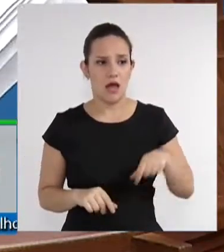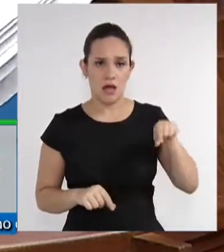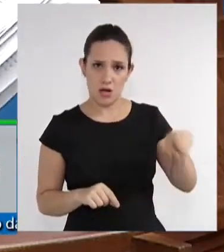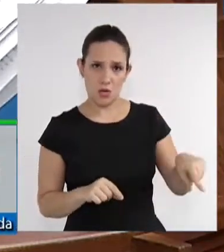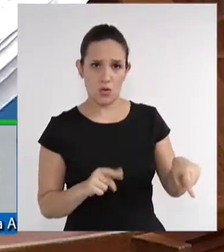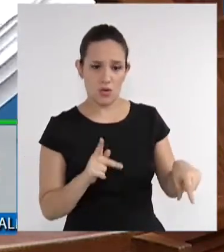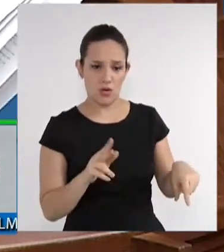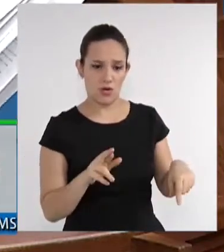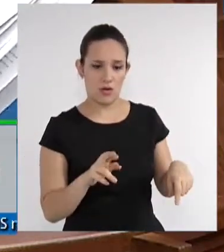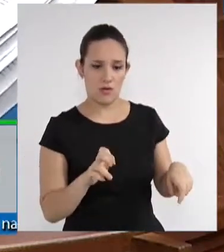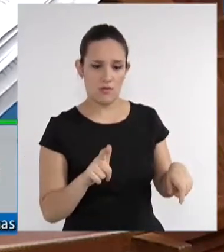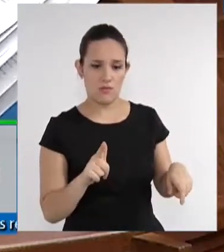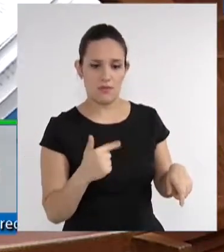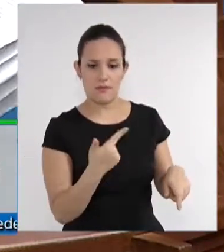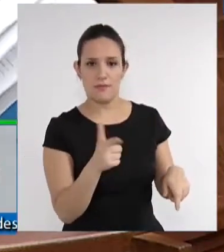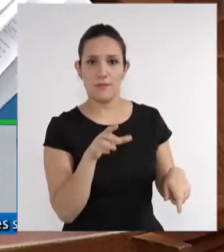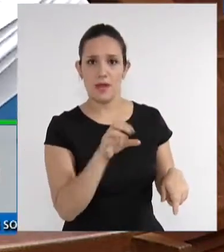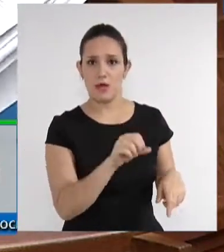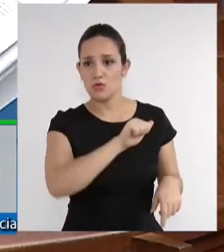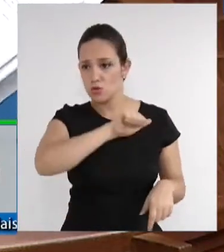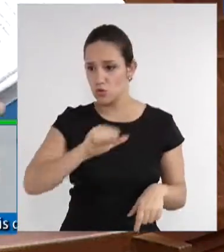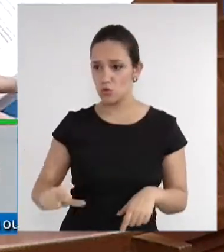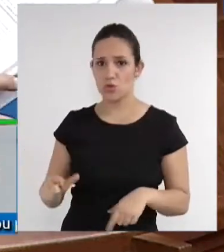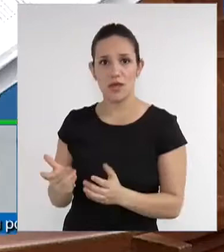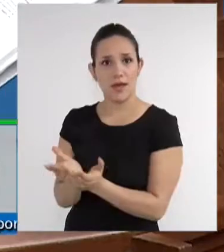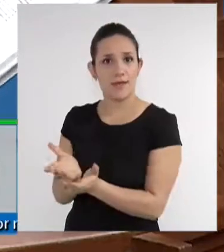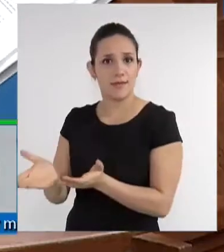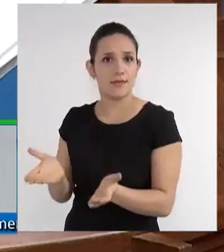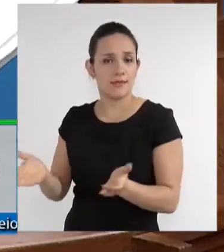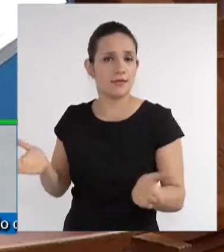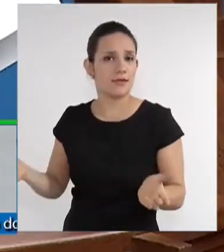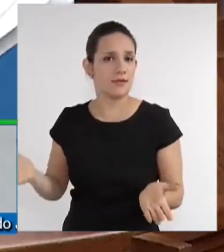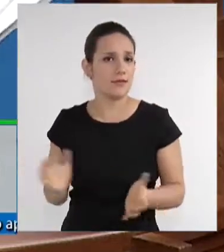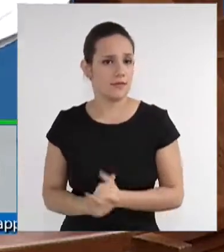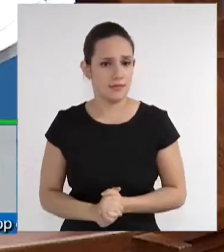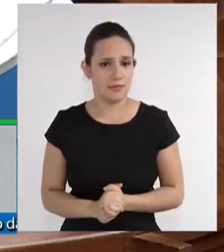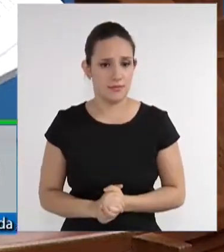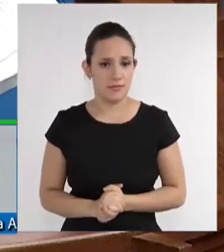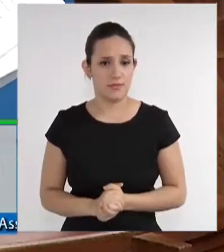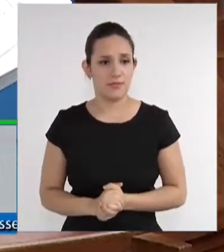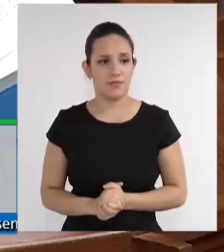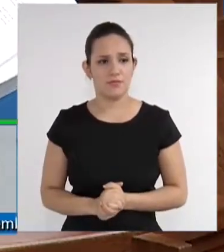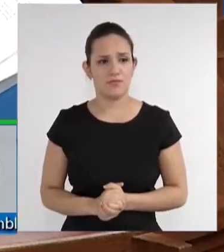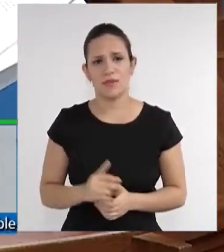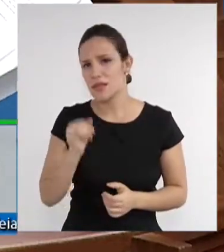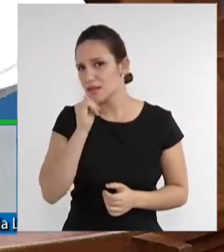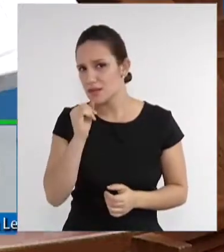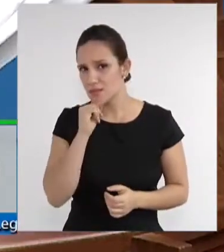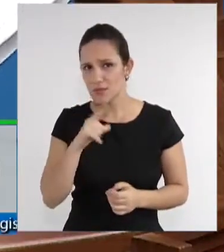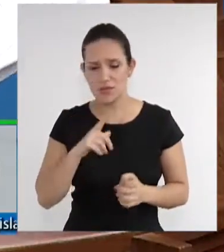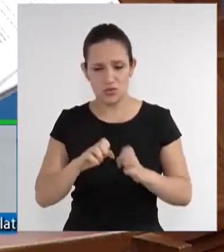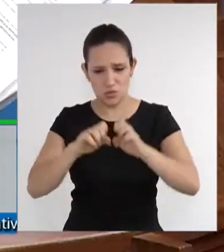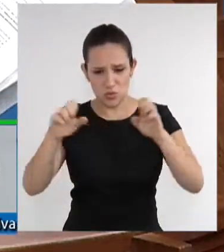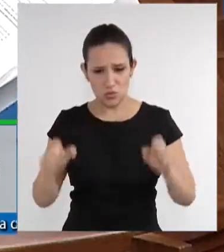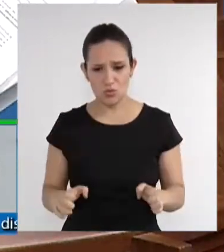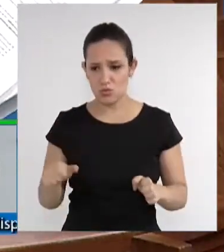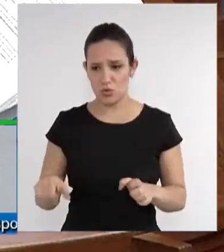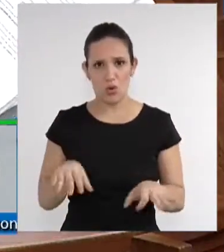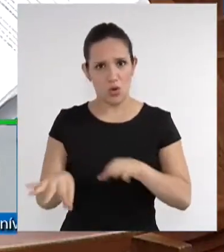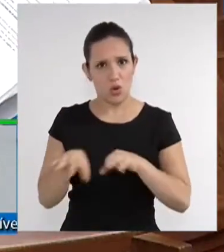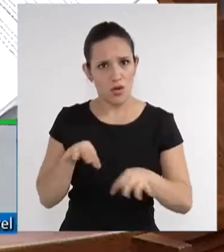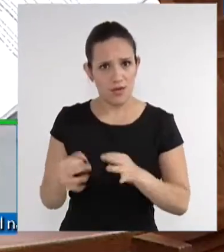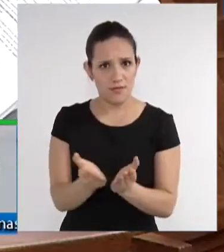uma compra de R$ 9.000, quando, na verdade, a estrutura administrativa despendida para poder